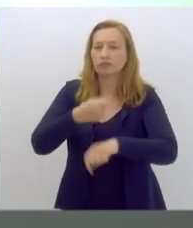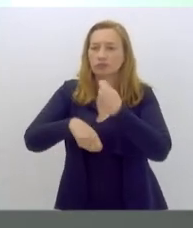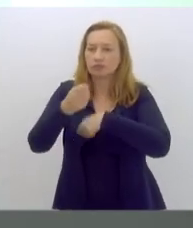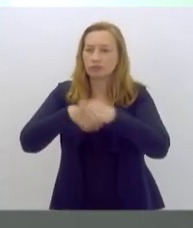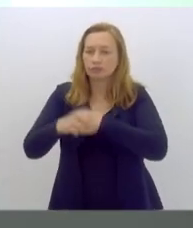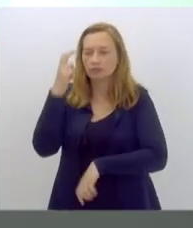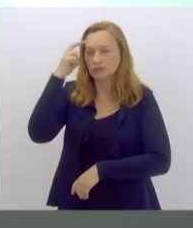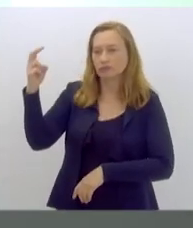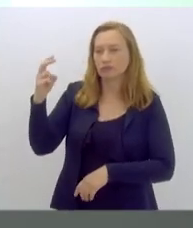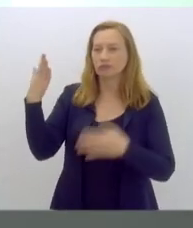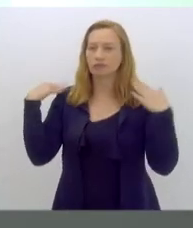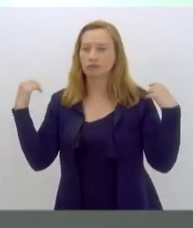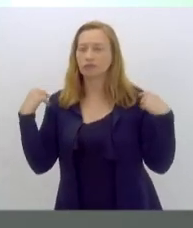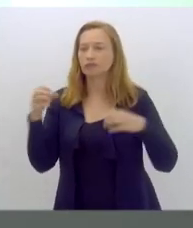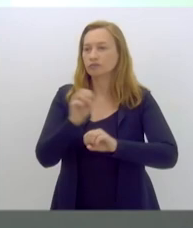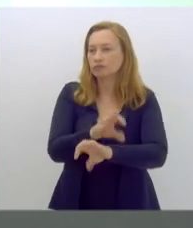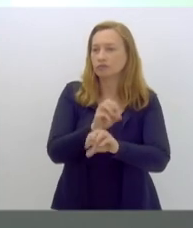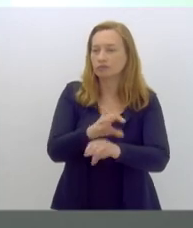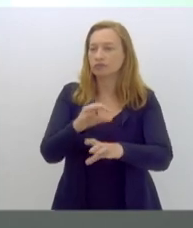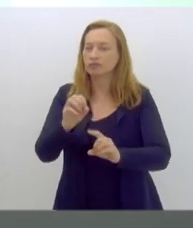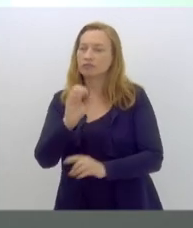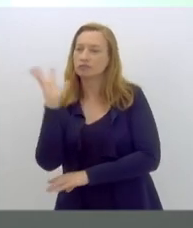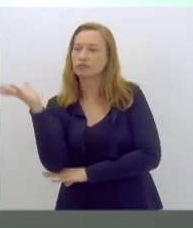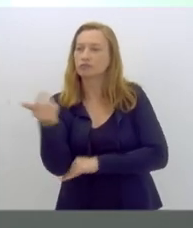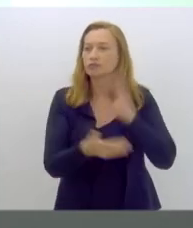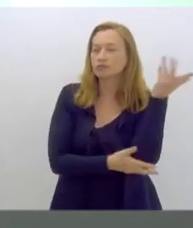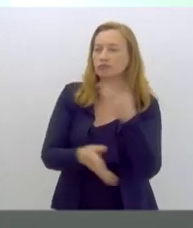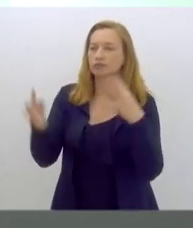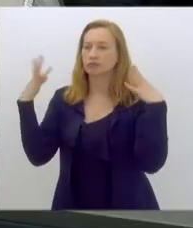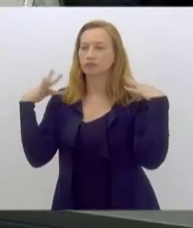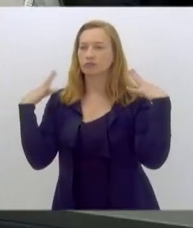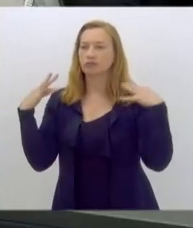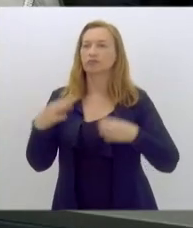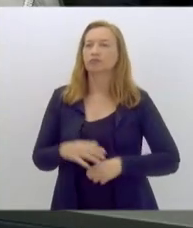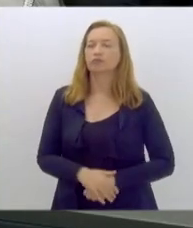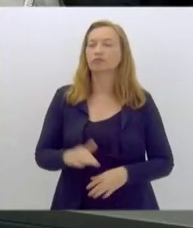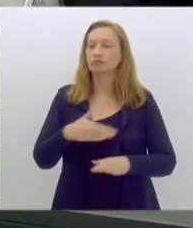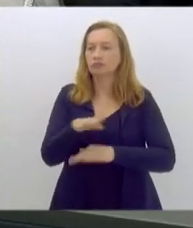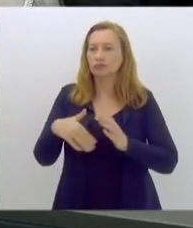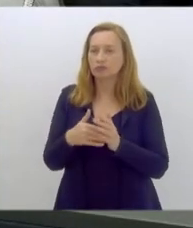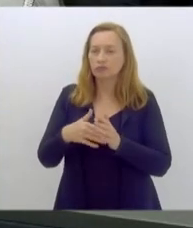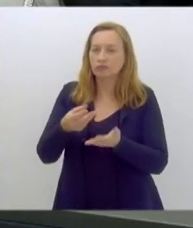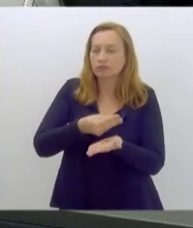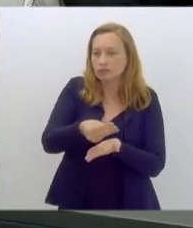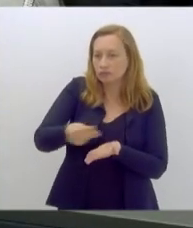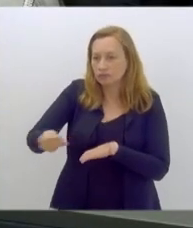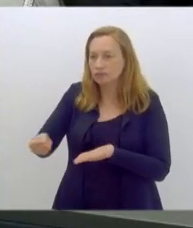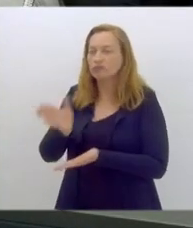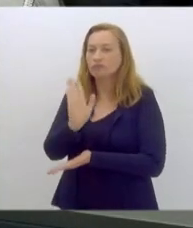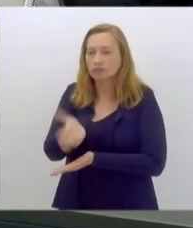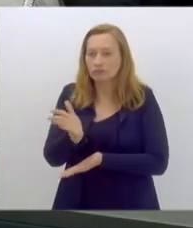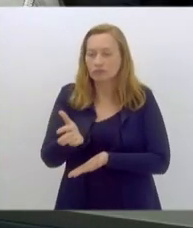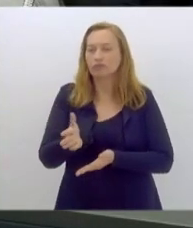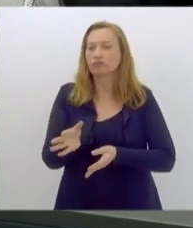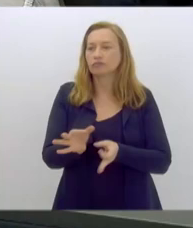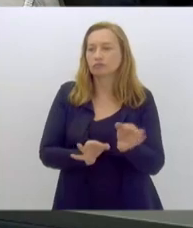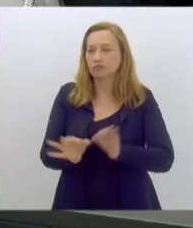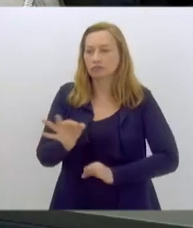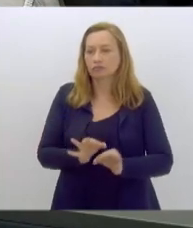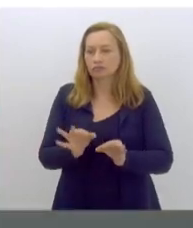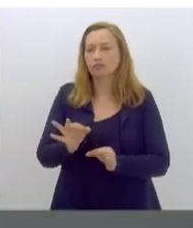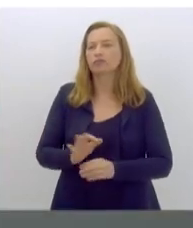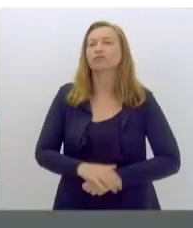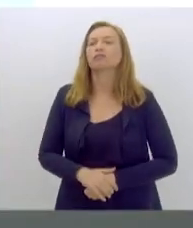cultura e lazer educação meio ambiente e turismo eles todos estão distribuídos já foi a medida que a gente caminhou